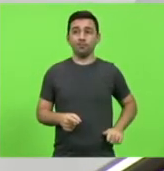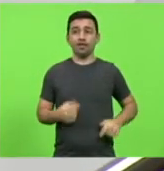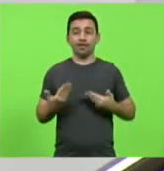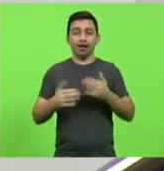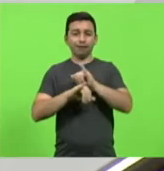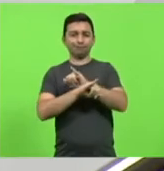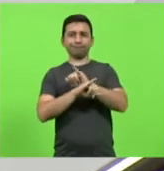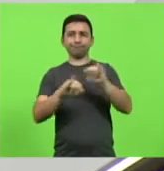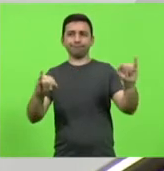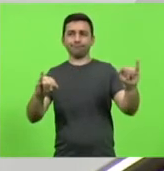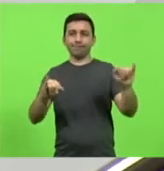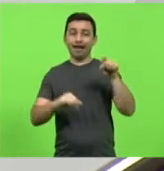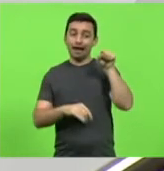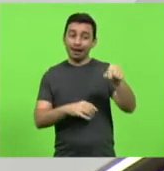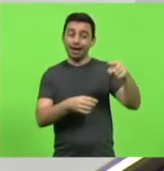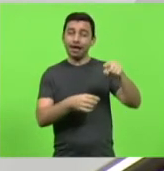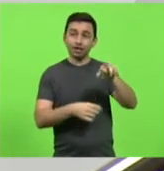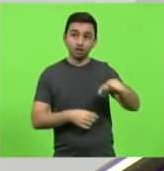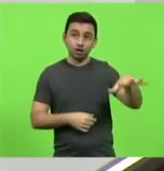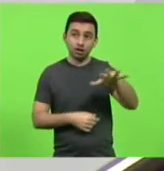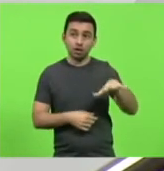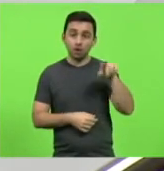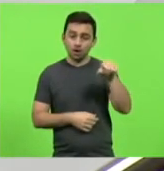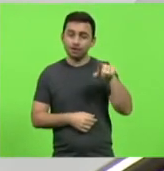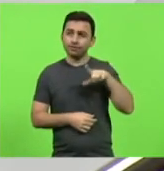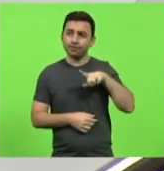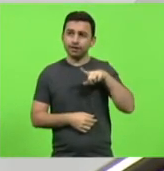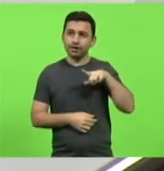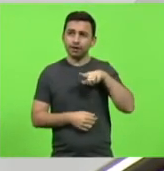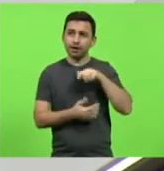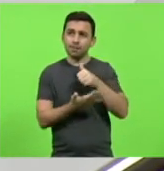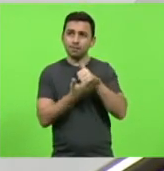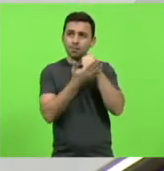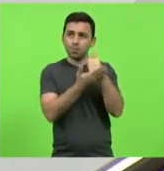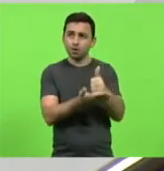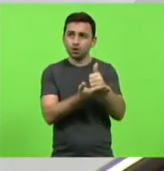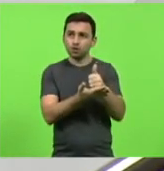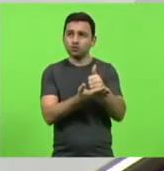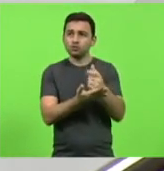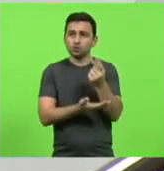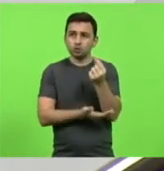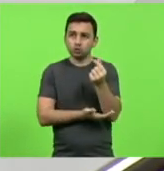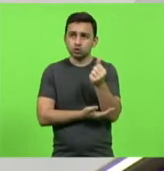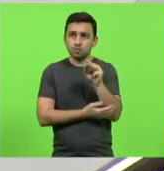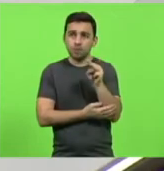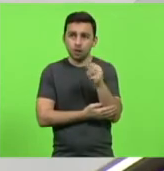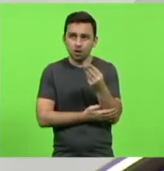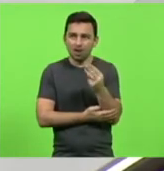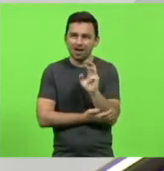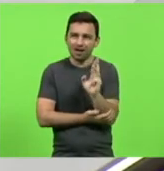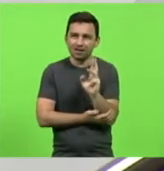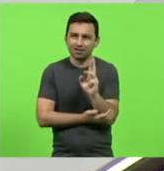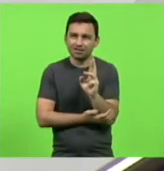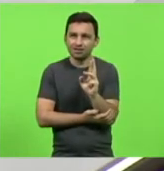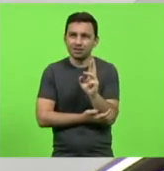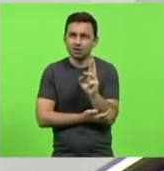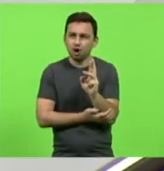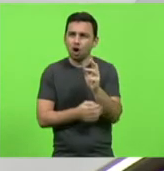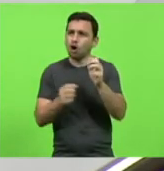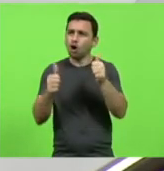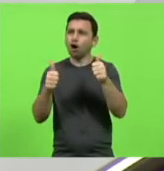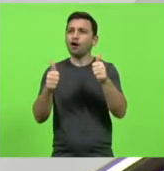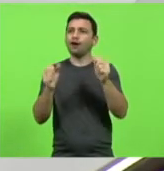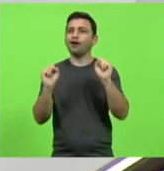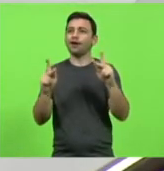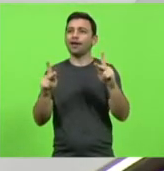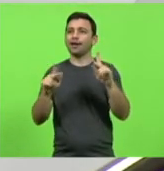anuncia que aquela região será beneficiada com X milhões de reais. Está tudo certo, não tem